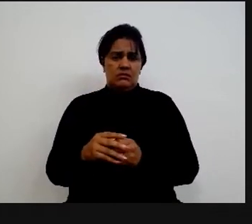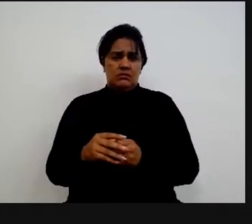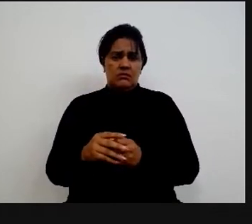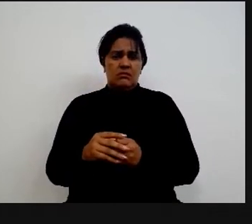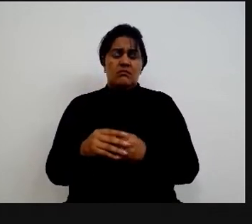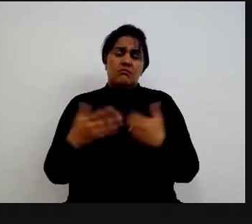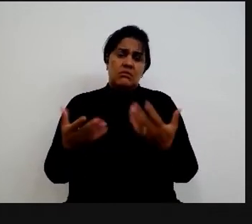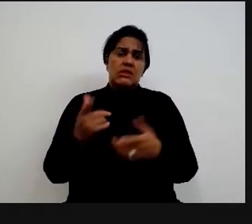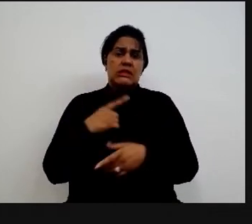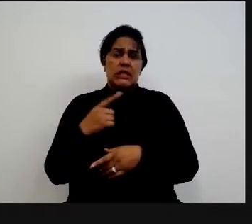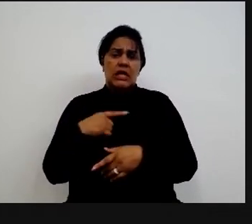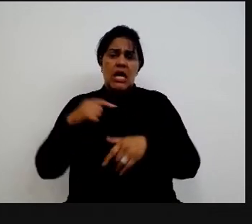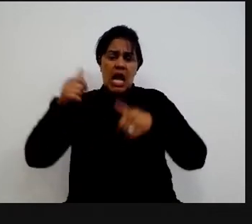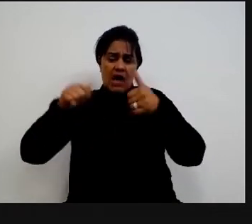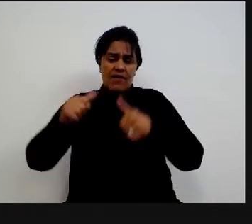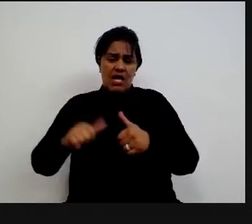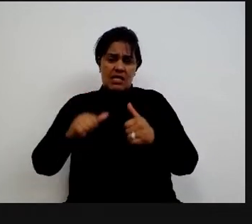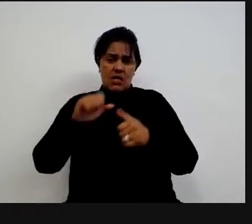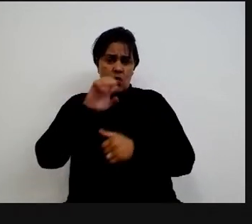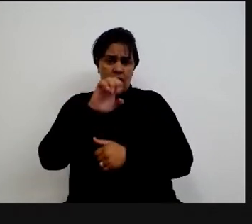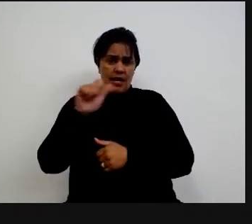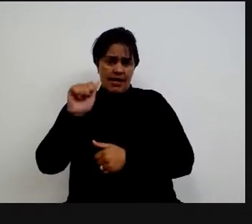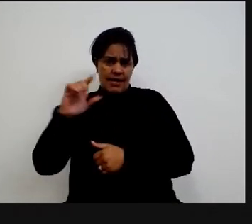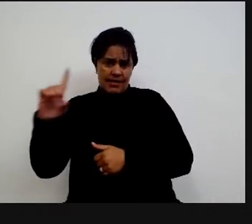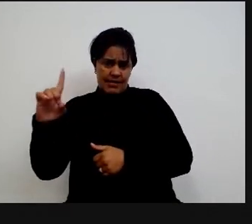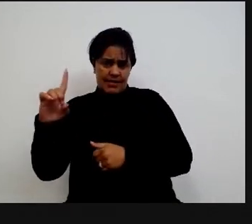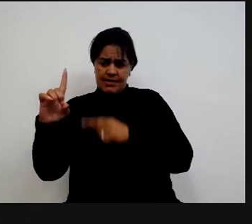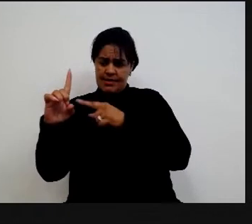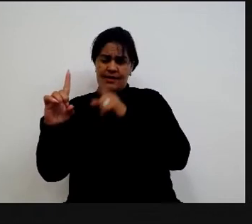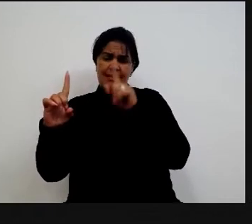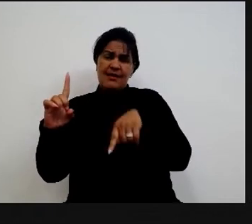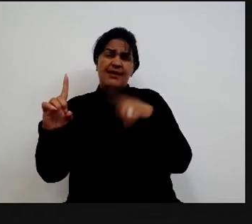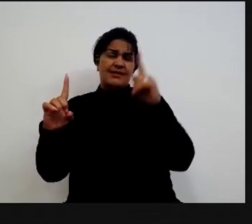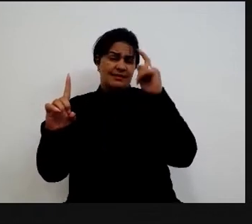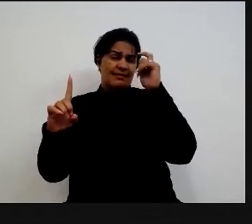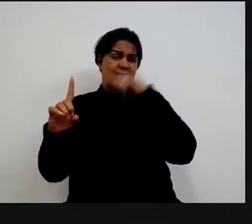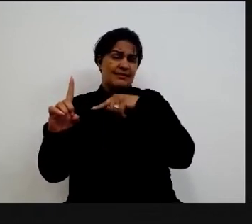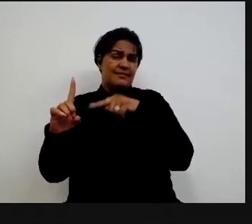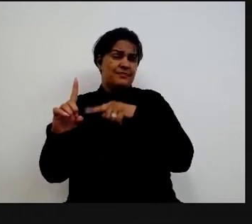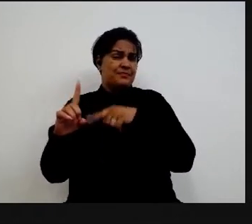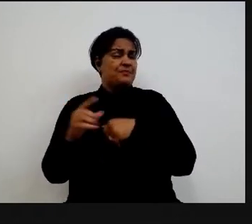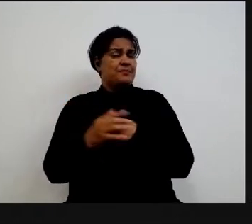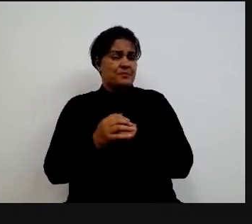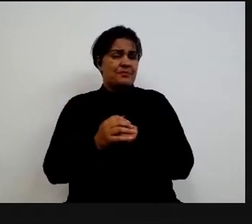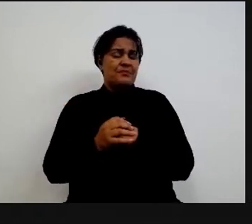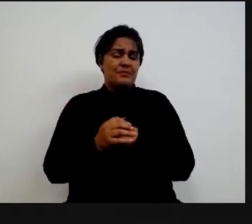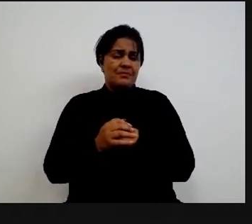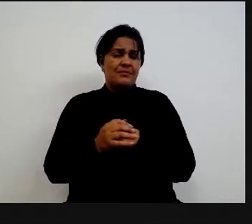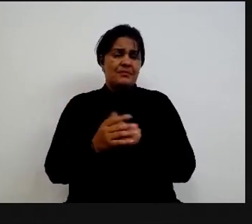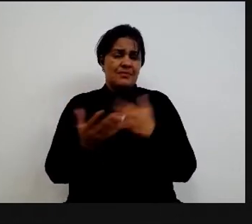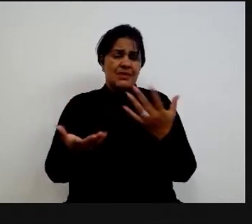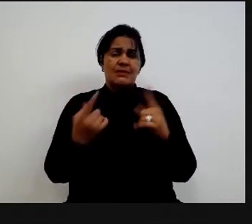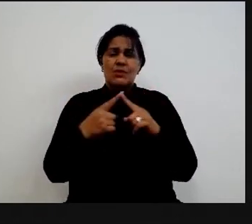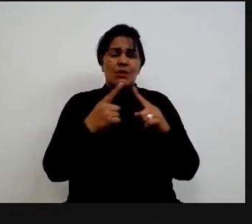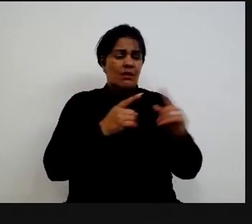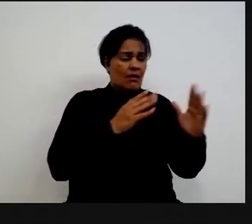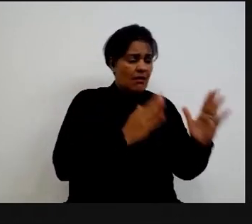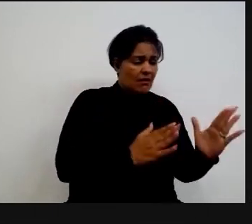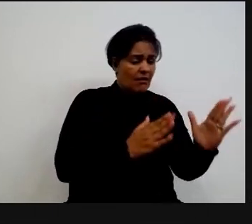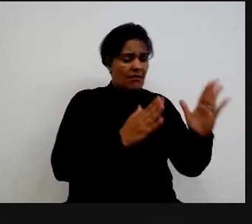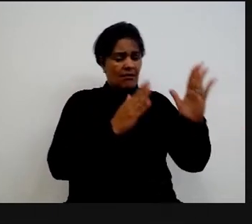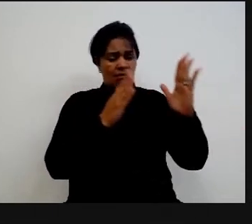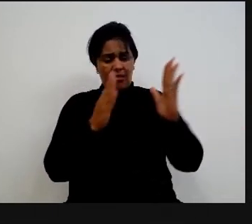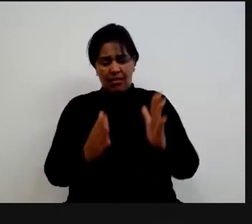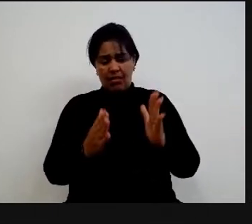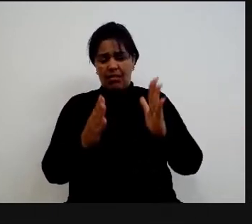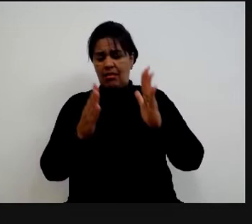temos aquela avaliação da EAD, quase que é um dilema para nós também, né, de passar de uma etapa para outra, ter